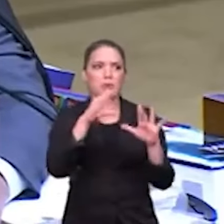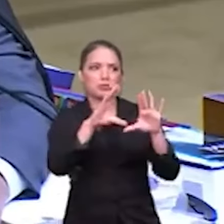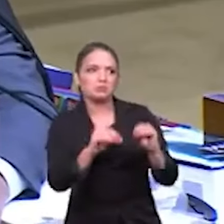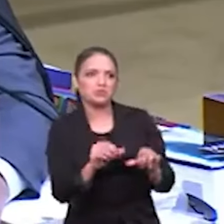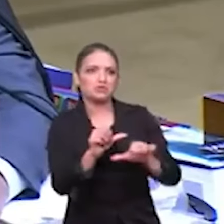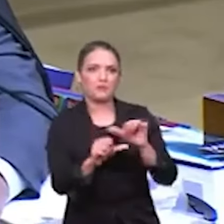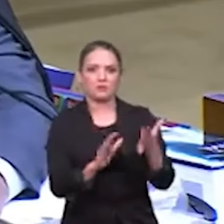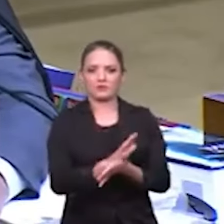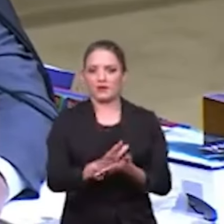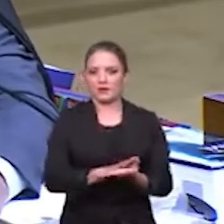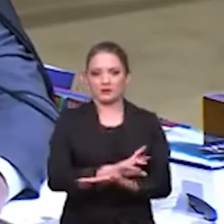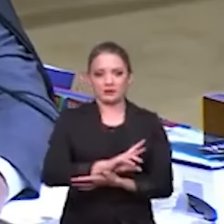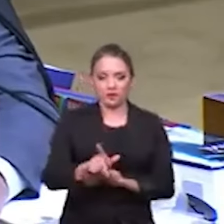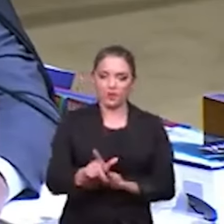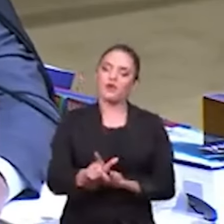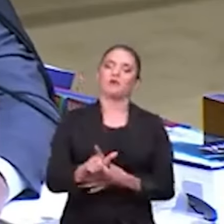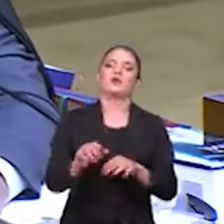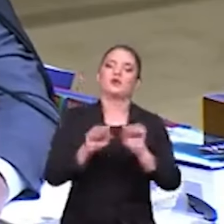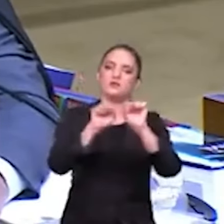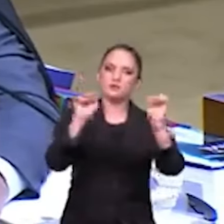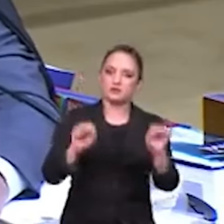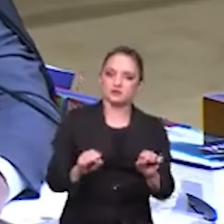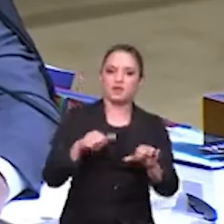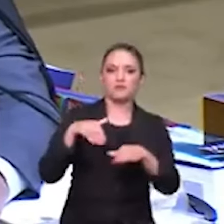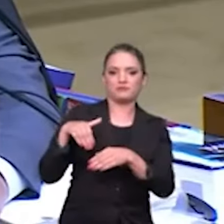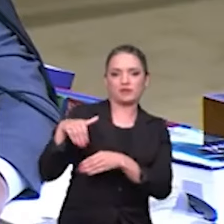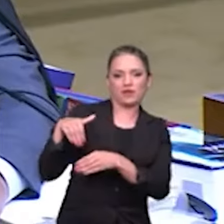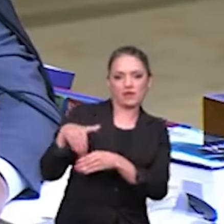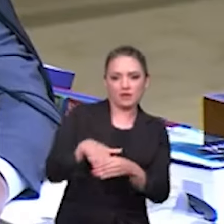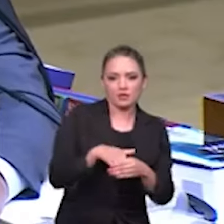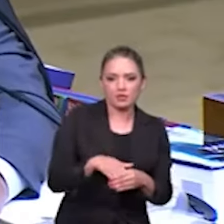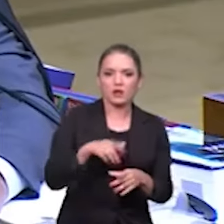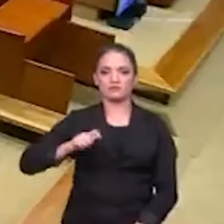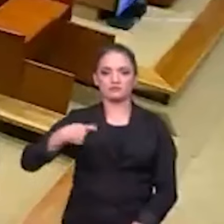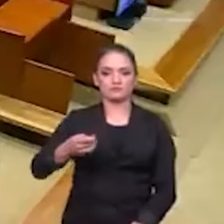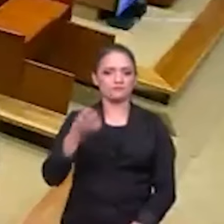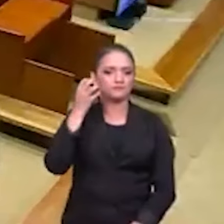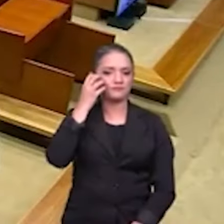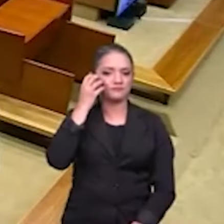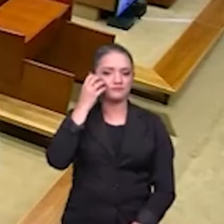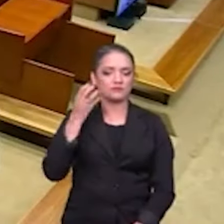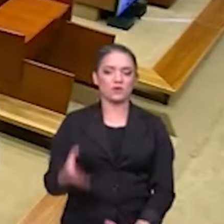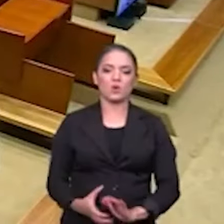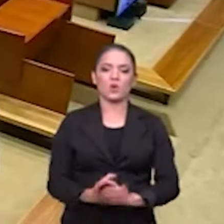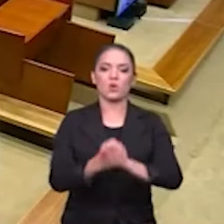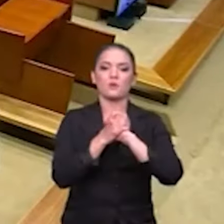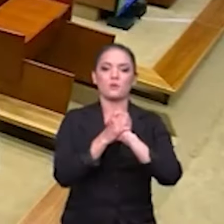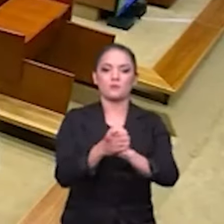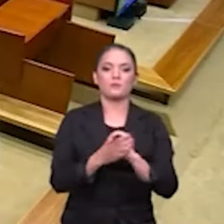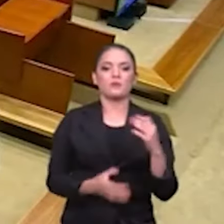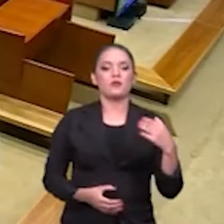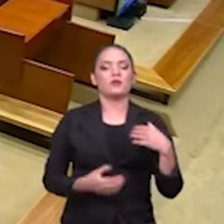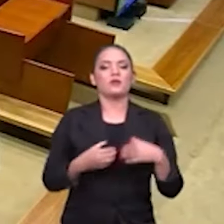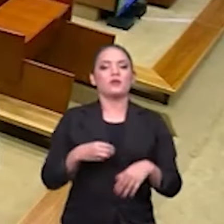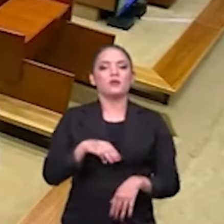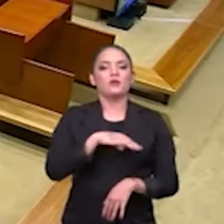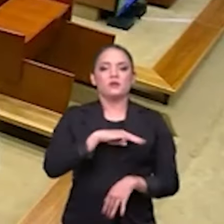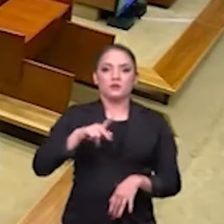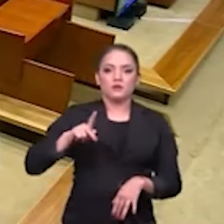acompanhavam de perto as notícias sobre a lava-jato quase 30% acompanhavam um pouco